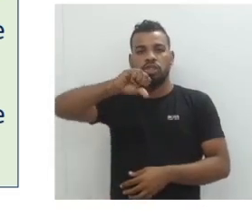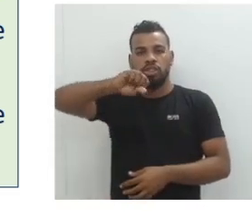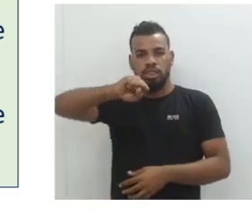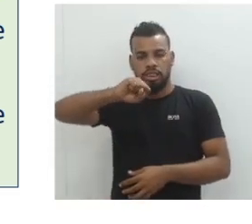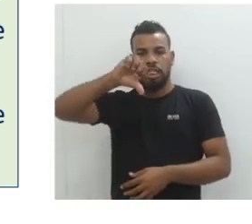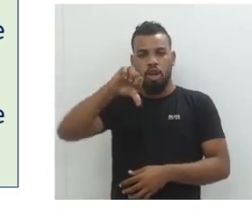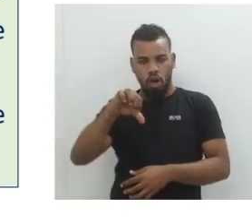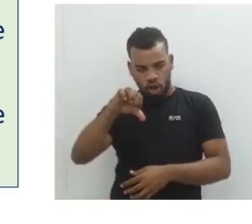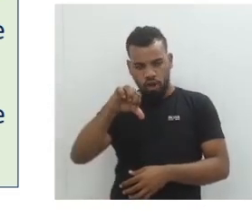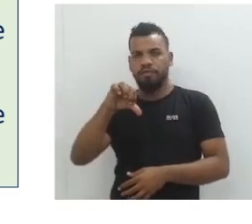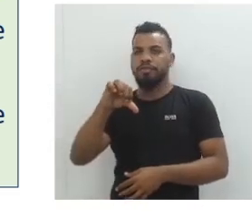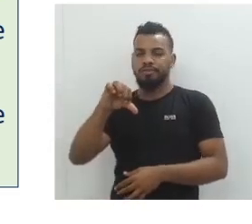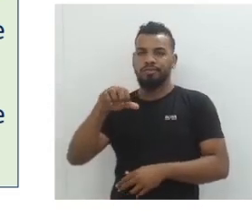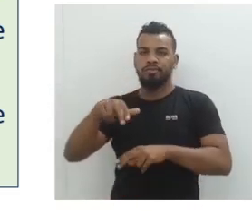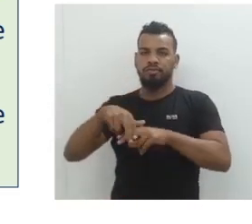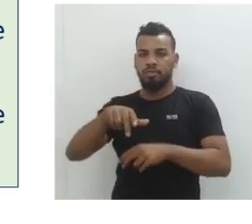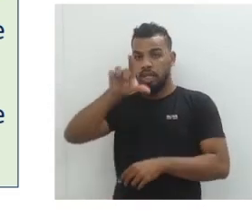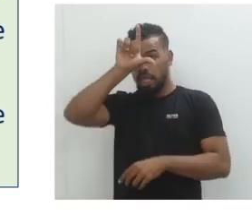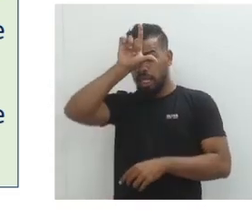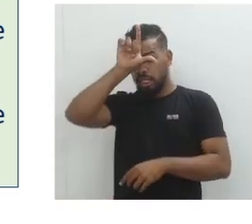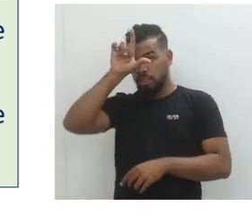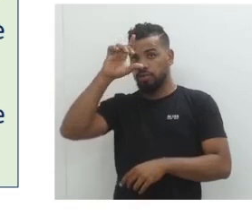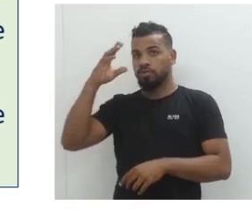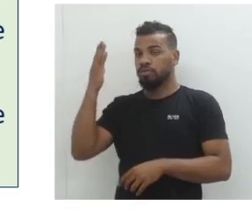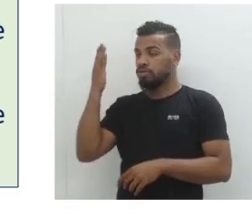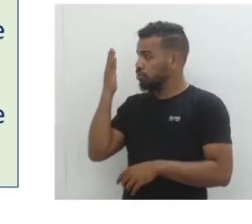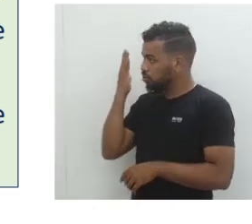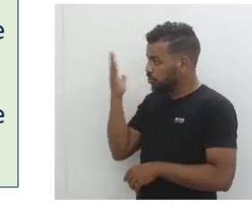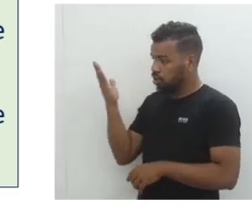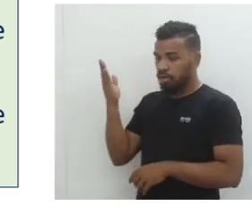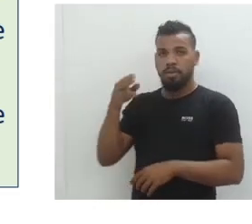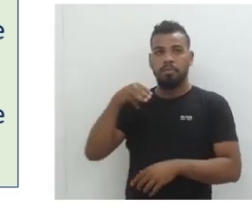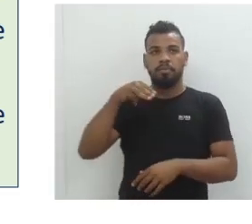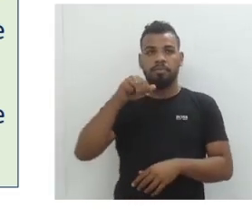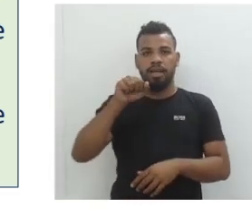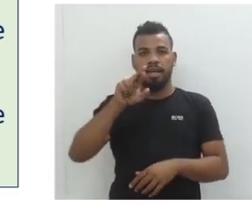1889, liderado pelo Marechal Deodoro da Fonseca.